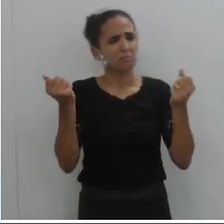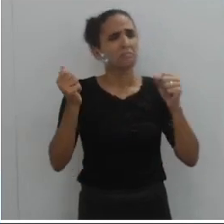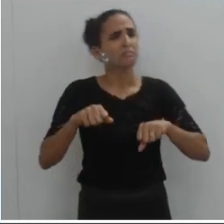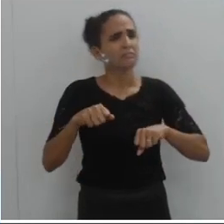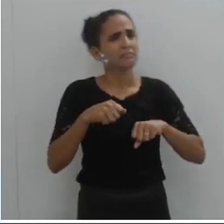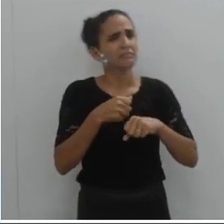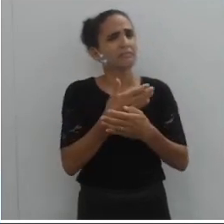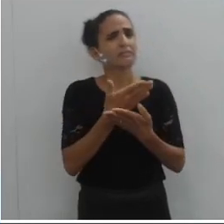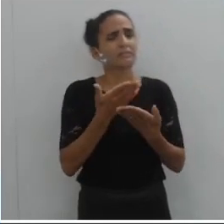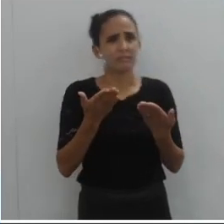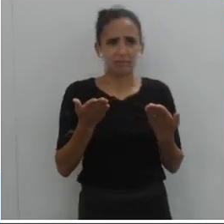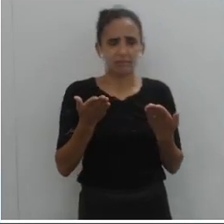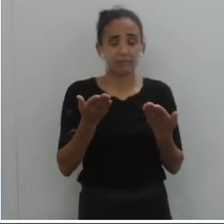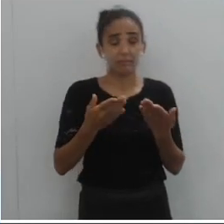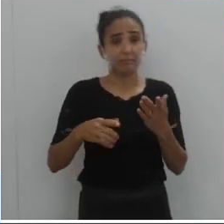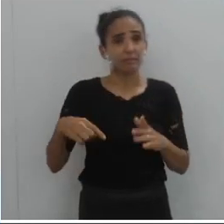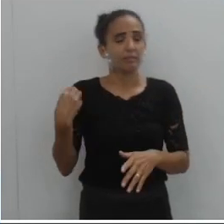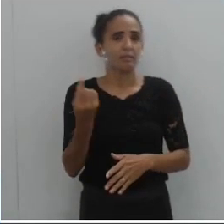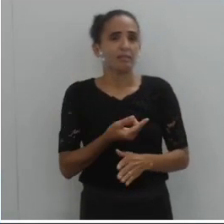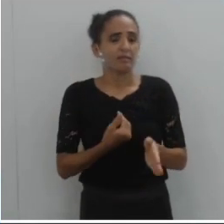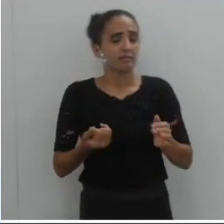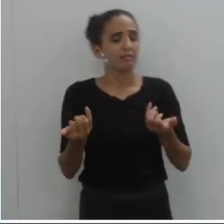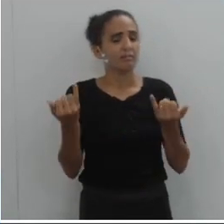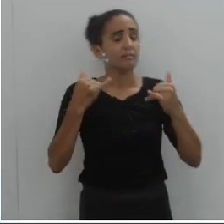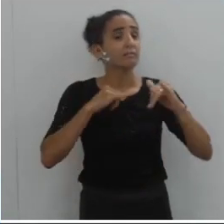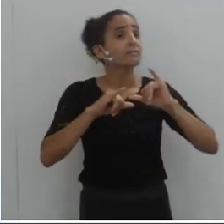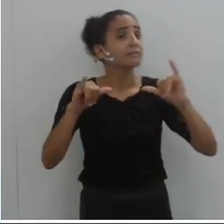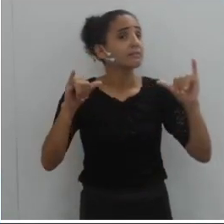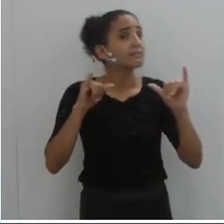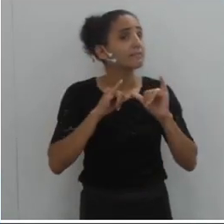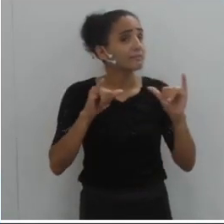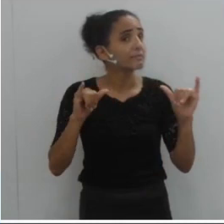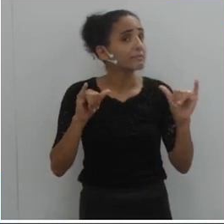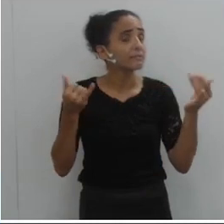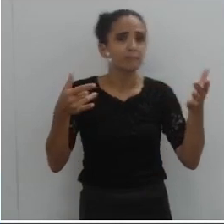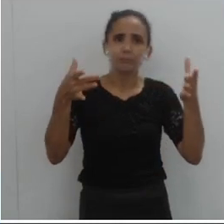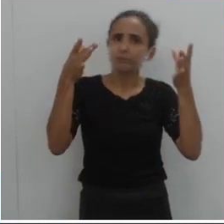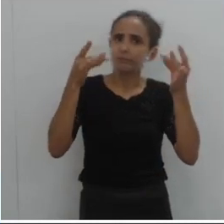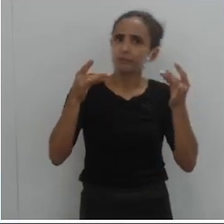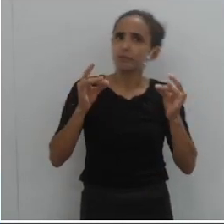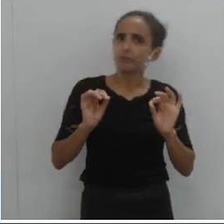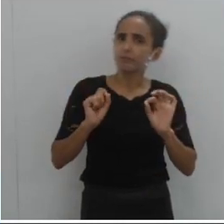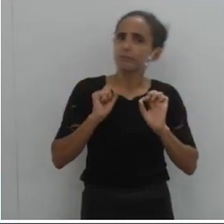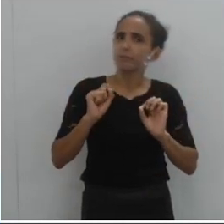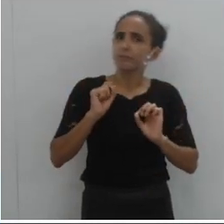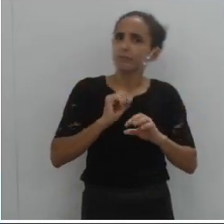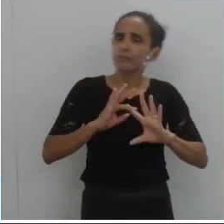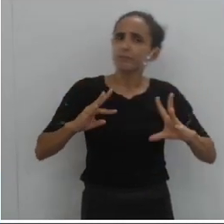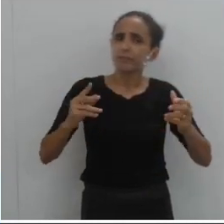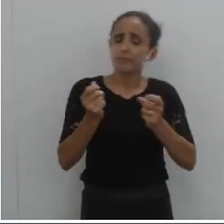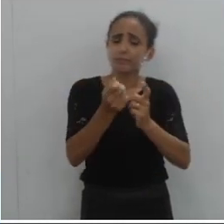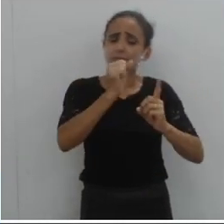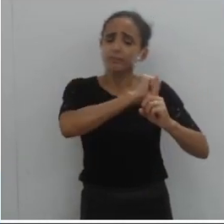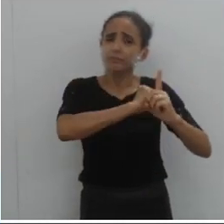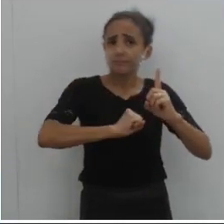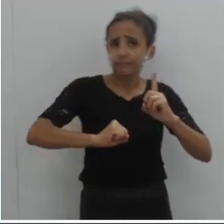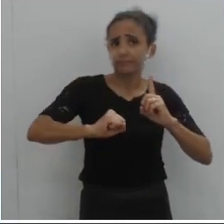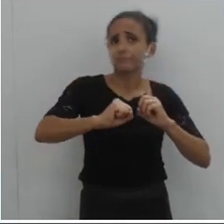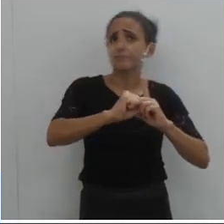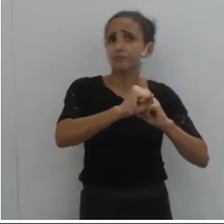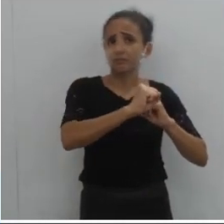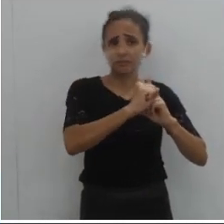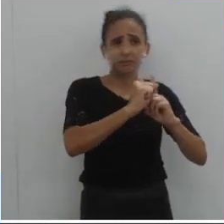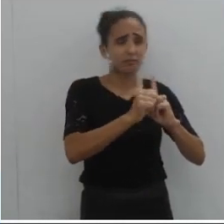bom? E aí eles alegavam o quê? Alegavam para toda a sociedade que